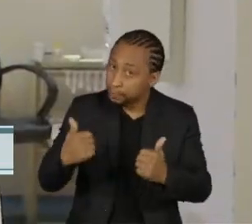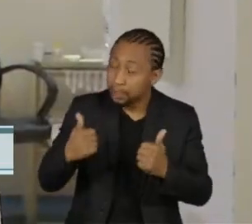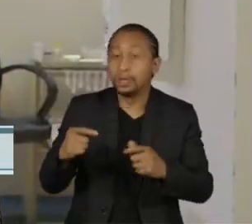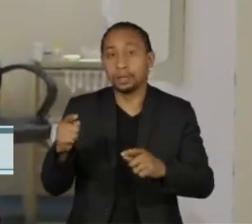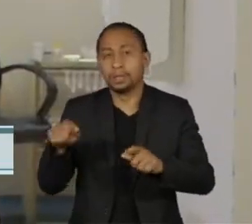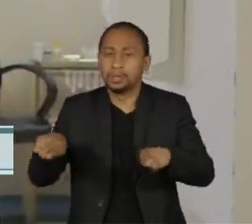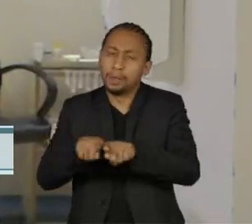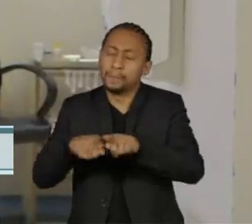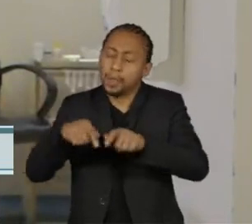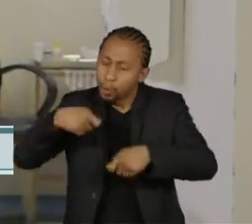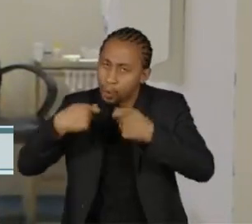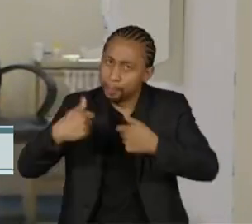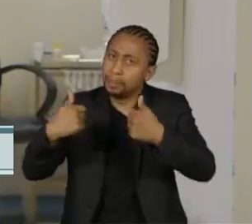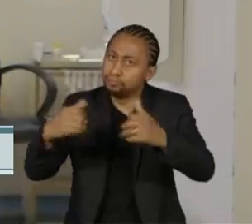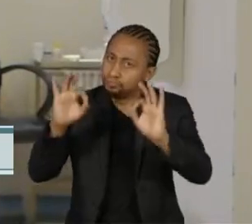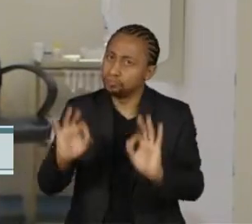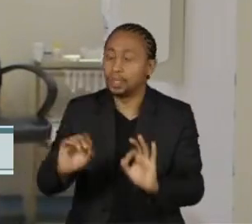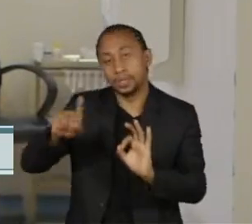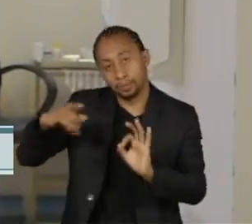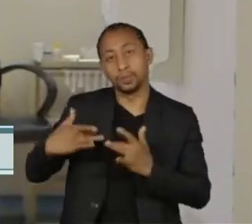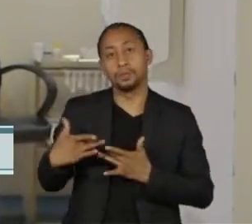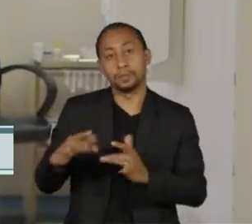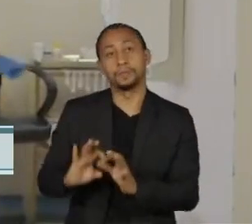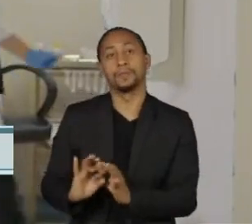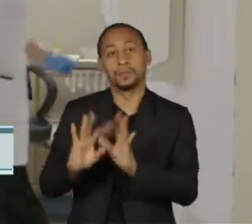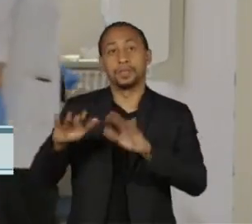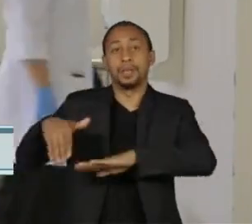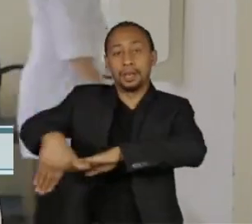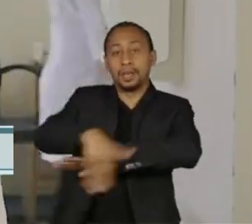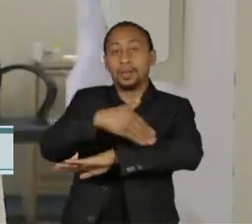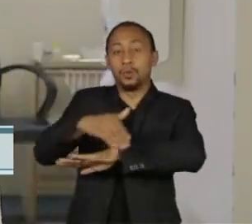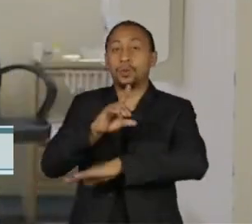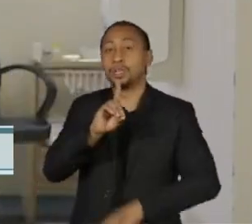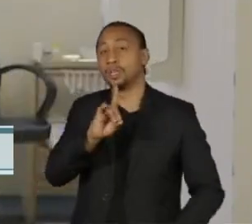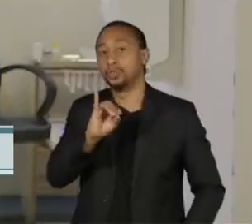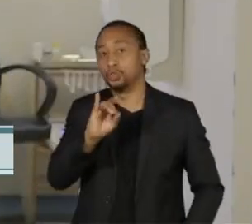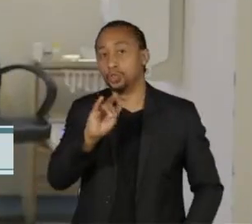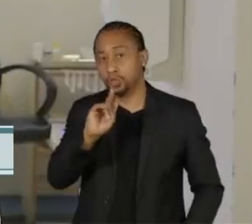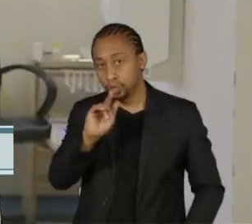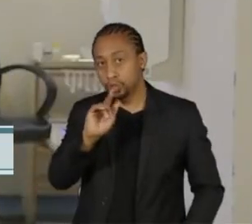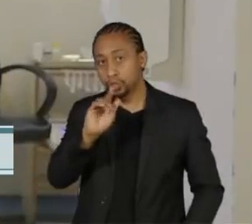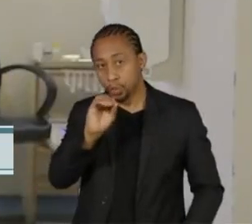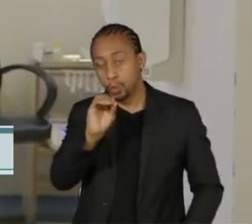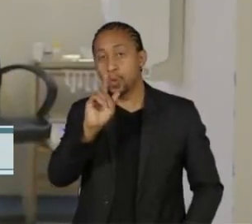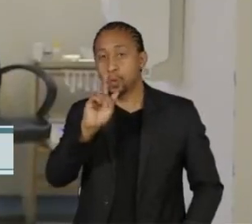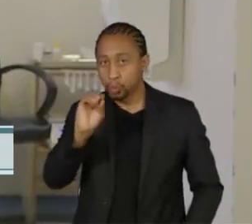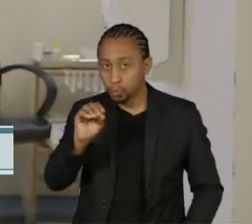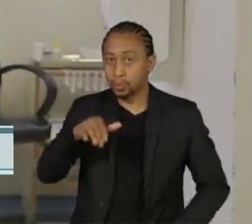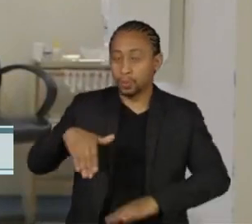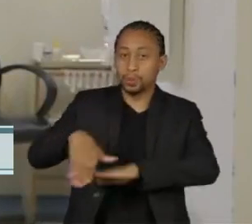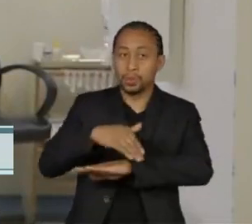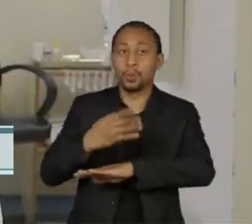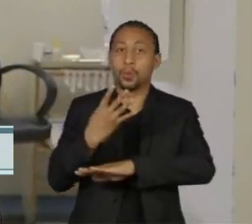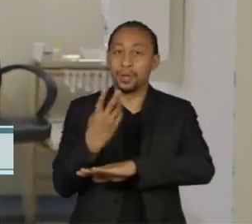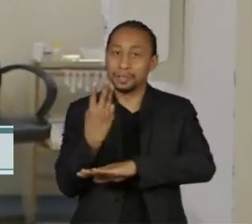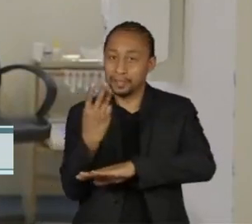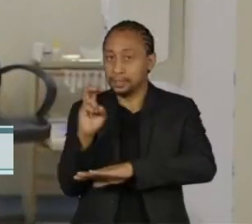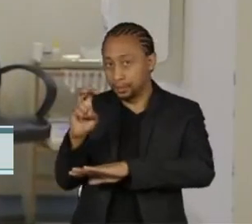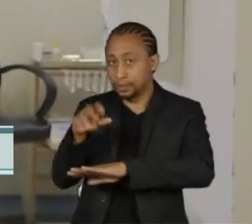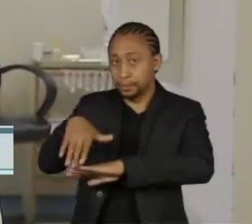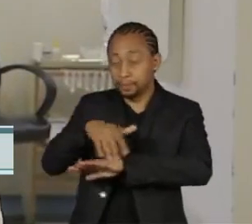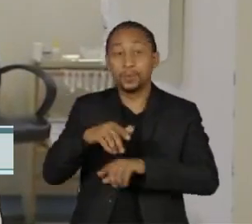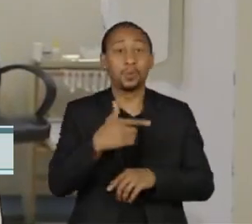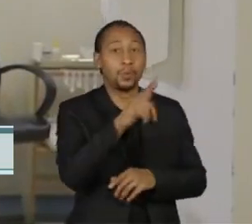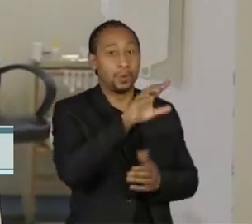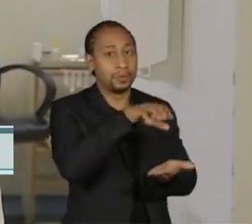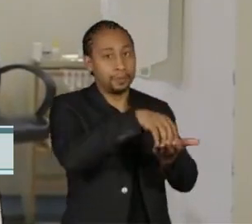que é esse aqui que a gente está hoje, fica na rua Doutor Diogo de Faria, 824, na Vila Clementino. Já o do Hospital AC Camargo fica na rua